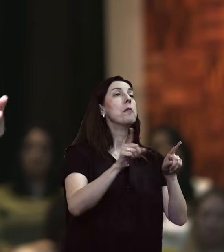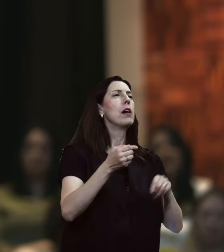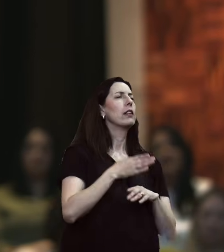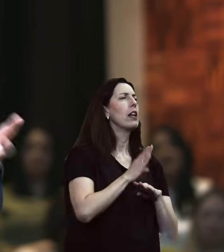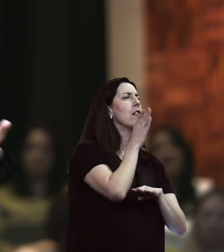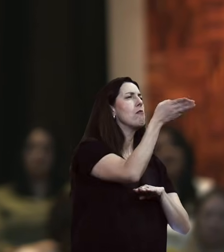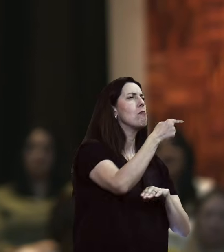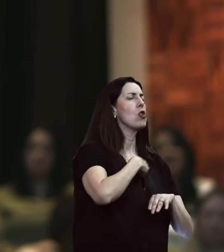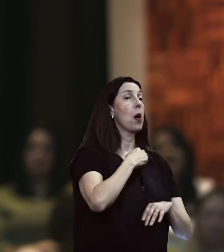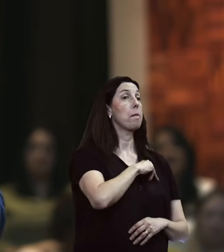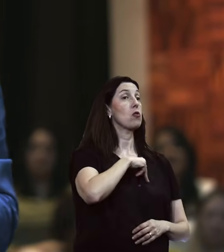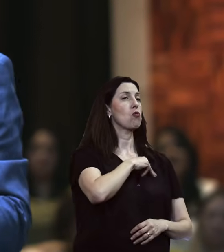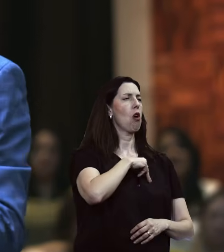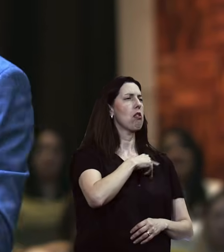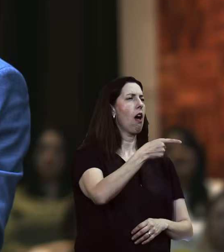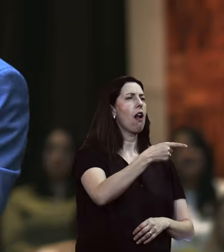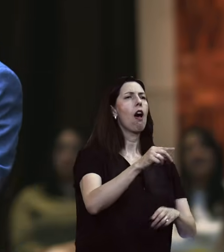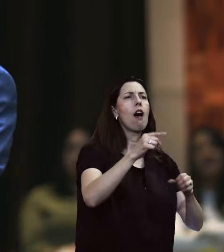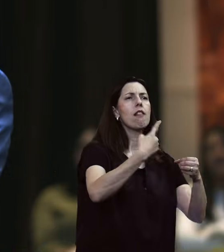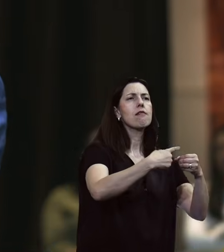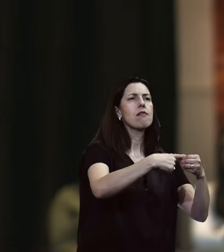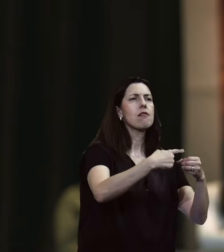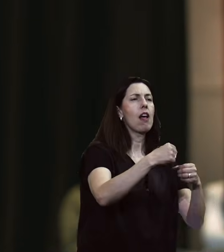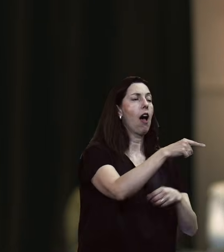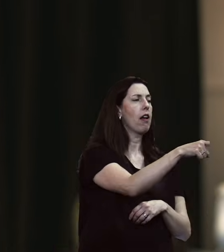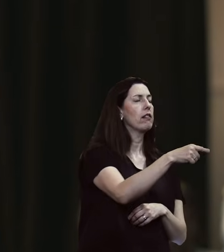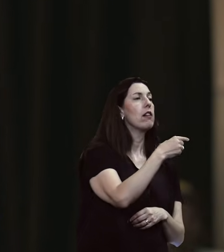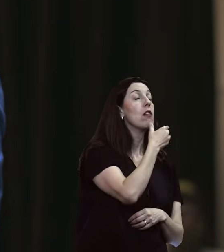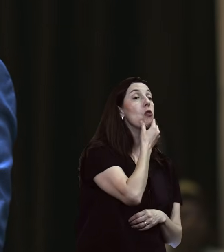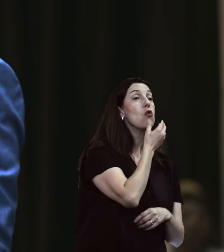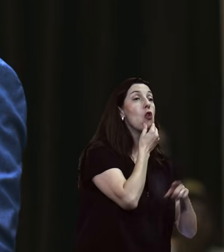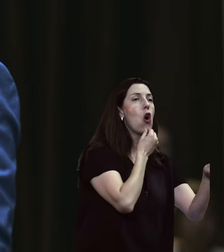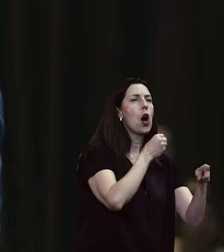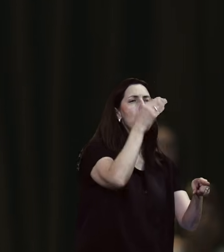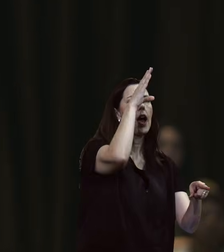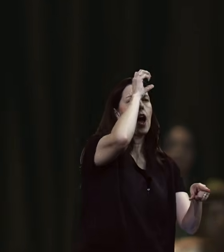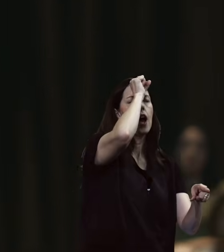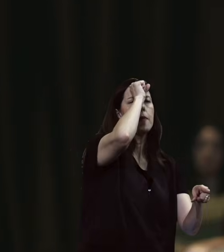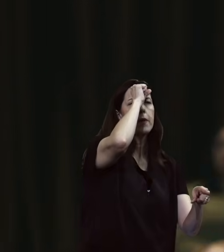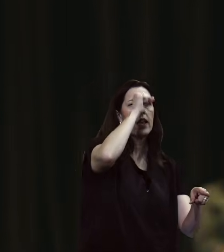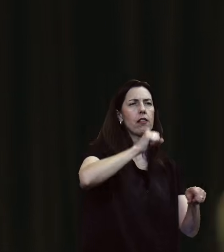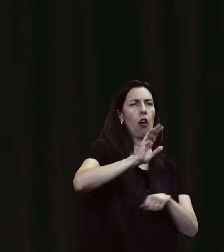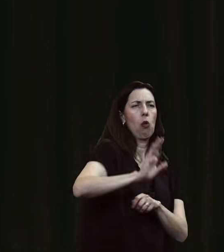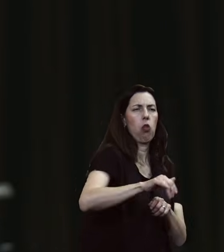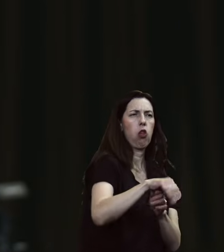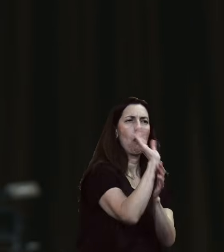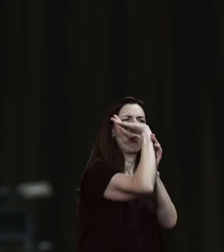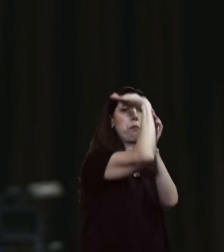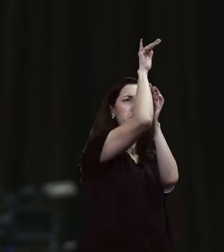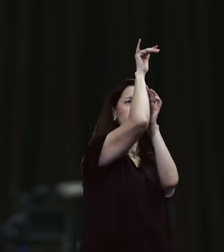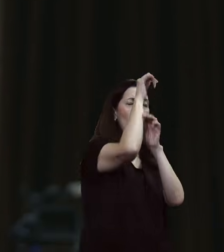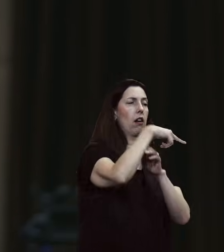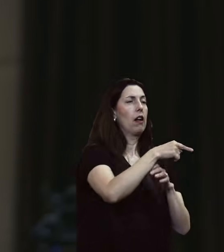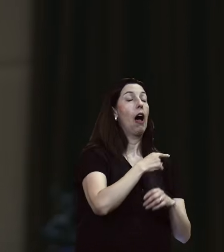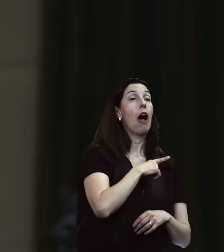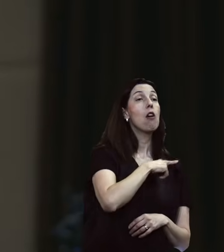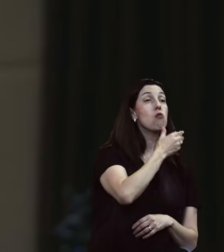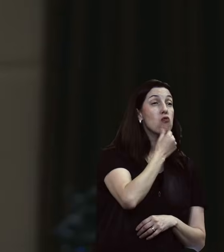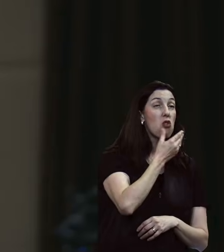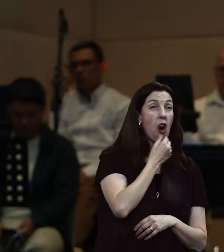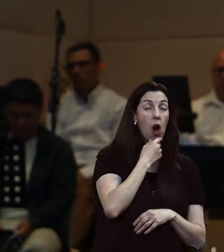vila onde ele morava, e ele aprende a jogar basquete. Aquele moço não tinha condição de nada, andava